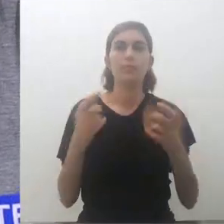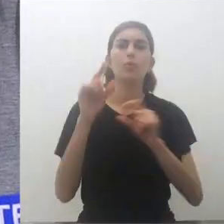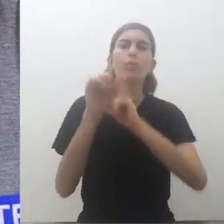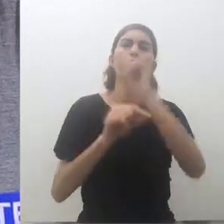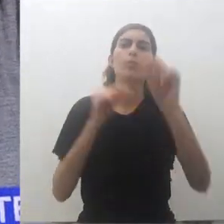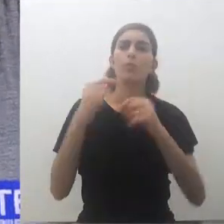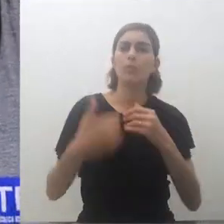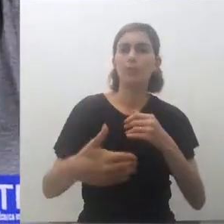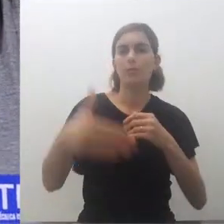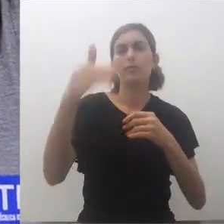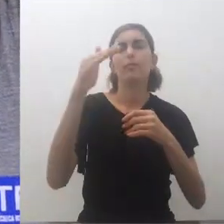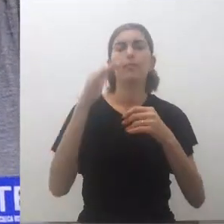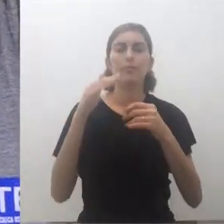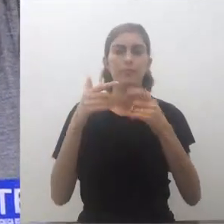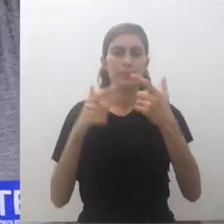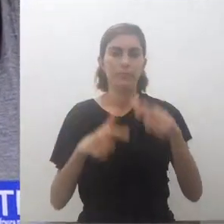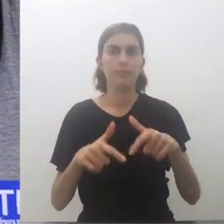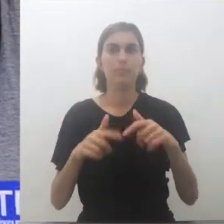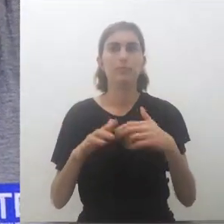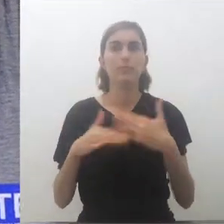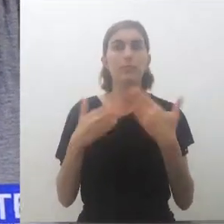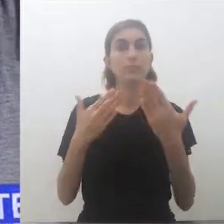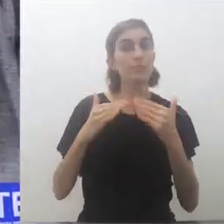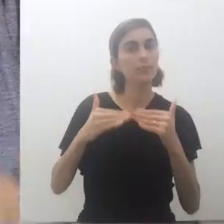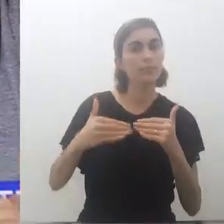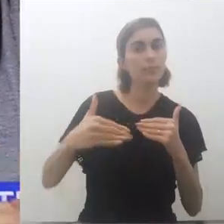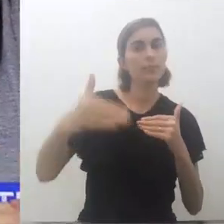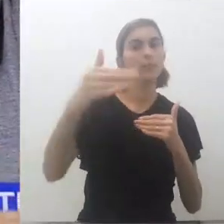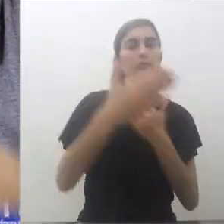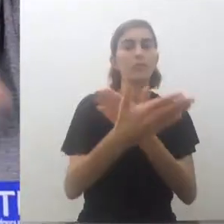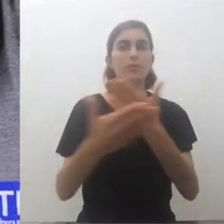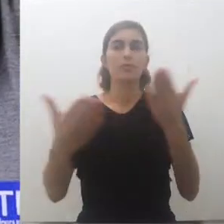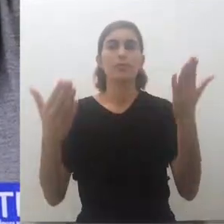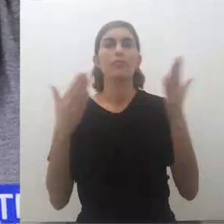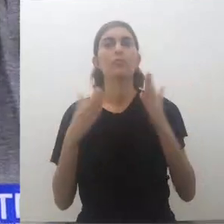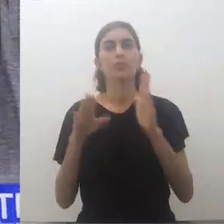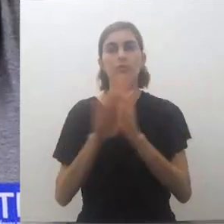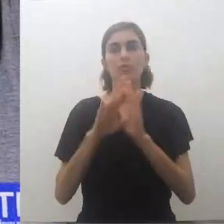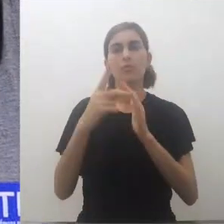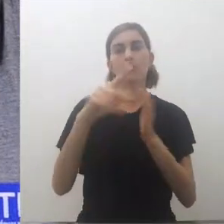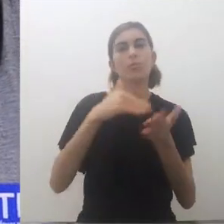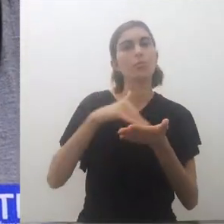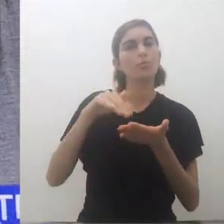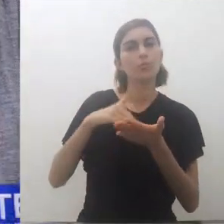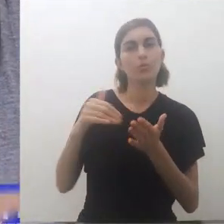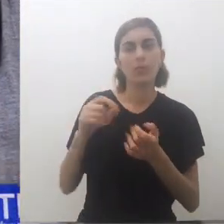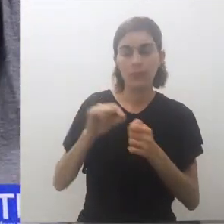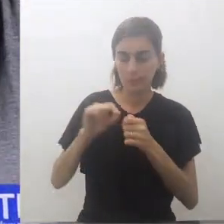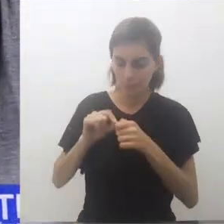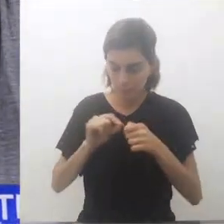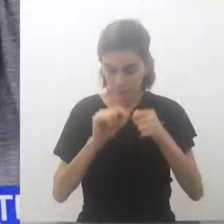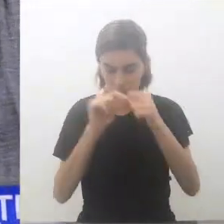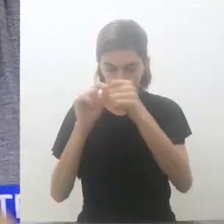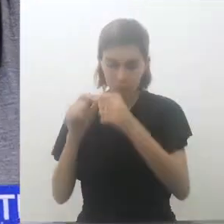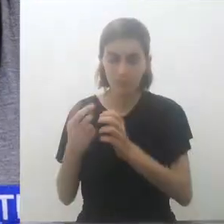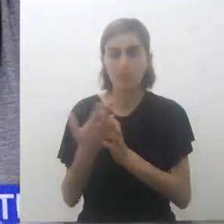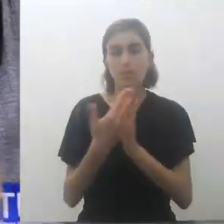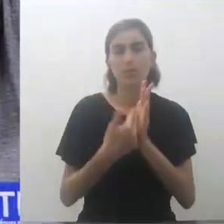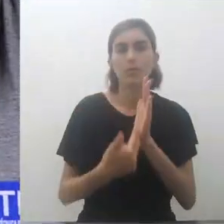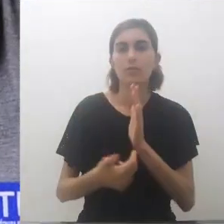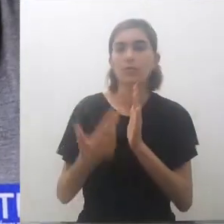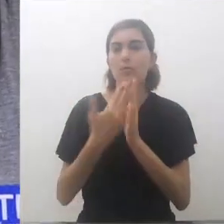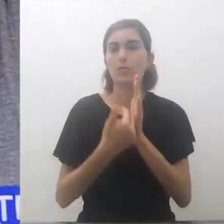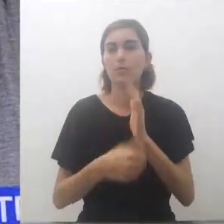aquele ambiente. Em seguida, você vai chegar no seu escritório e você vai traçar isso de uma forma mais